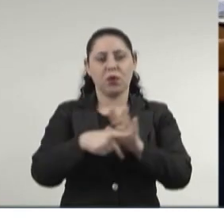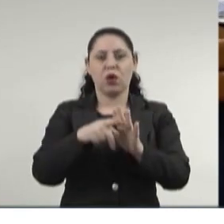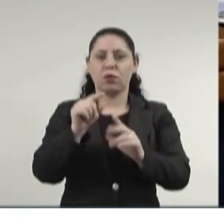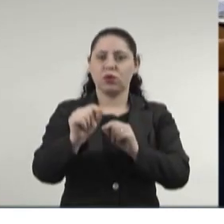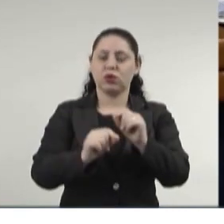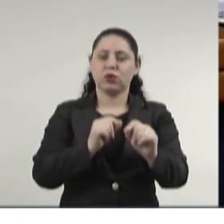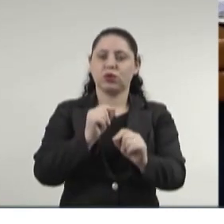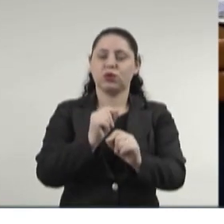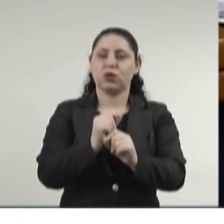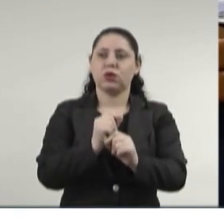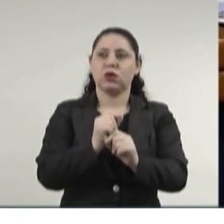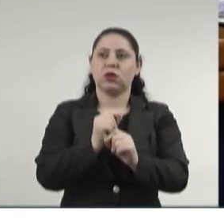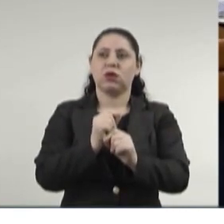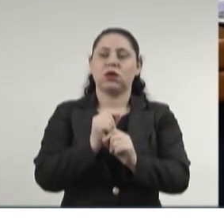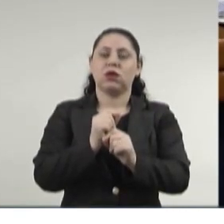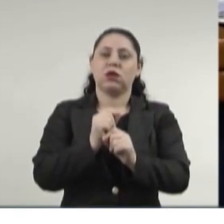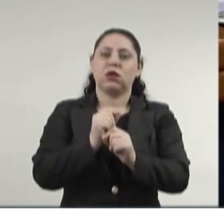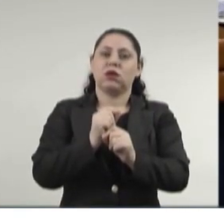nas